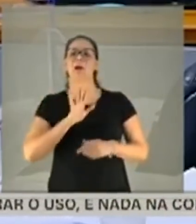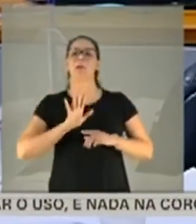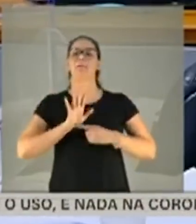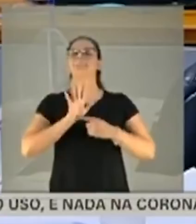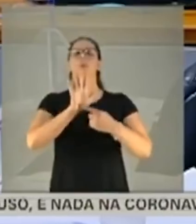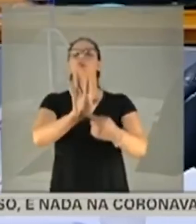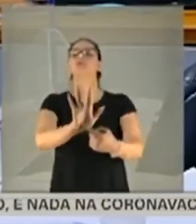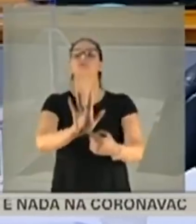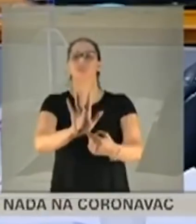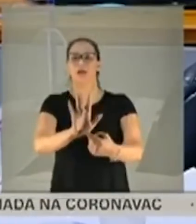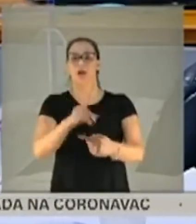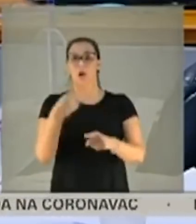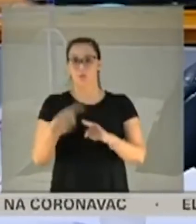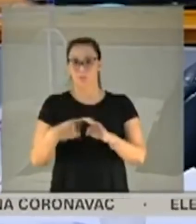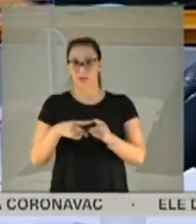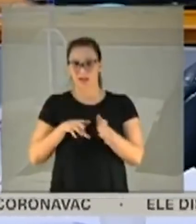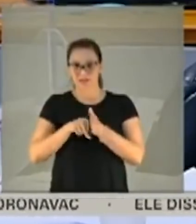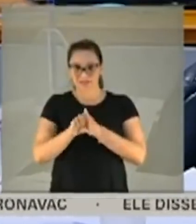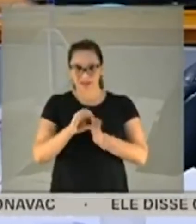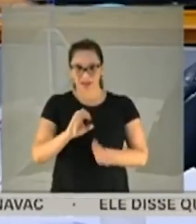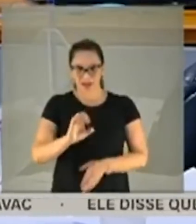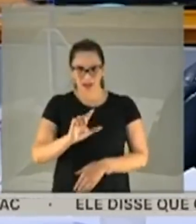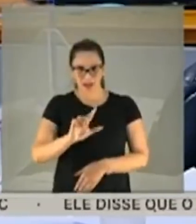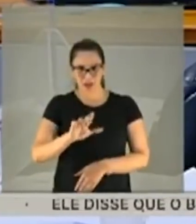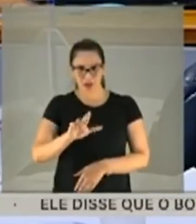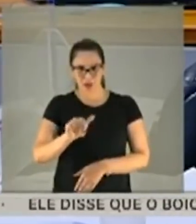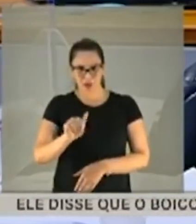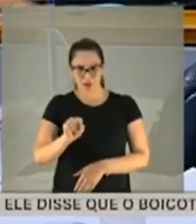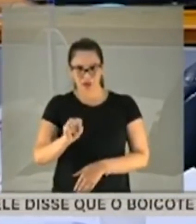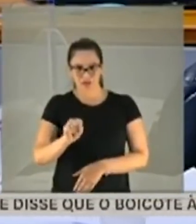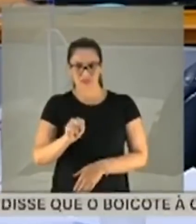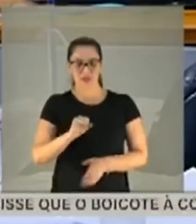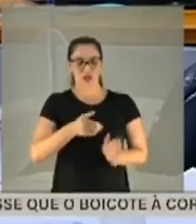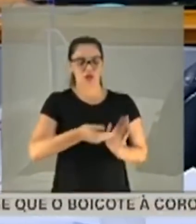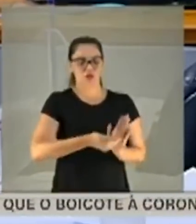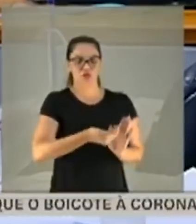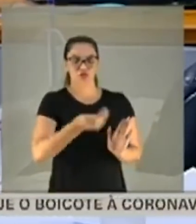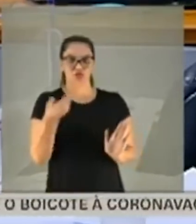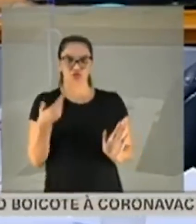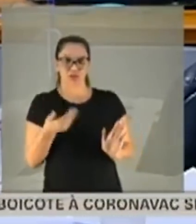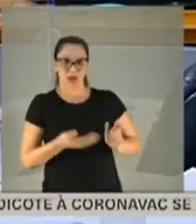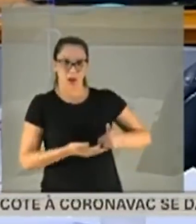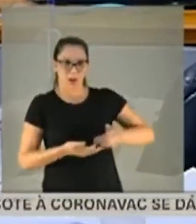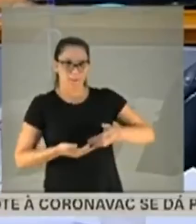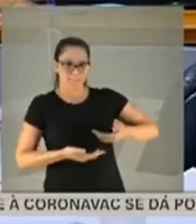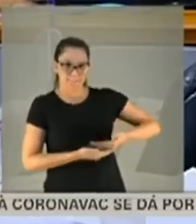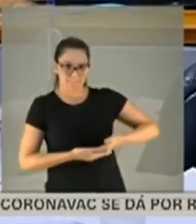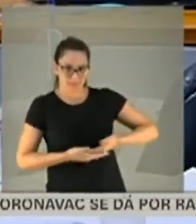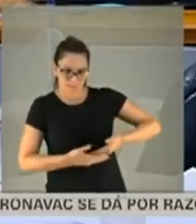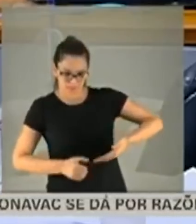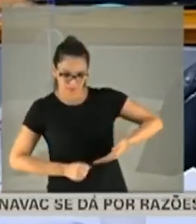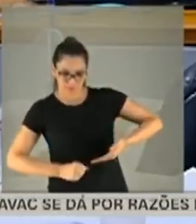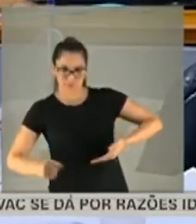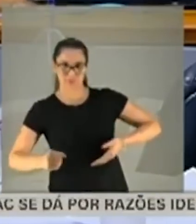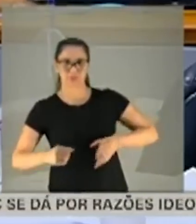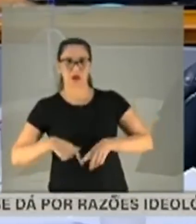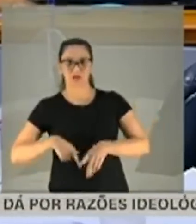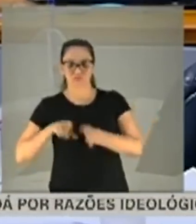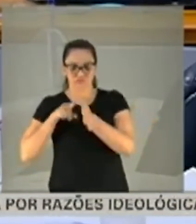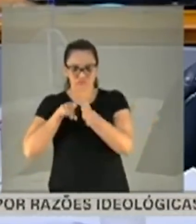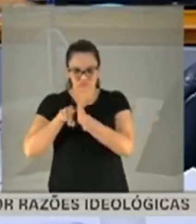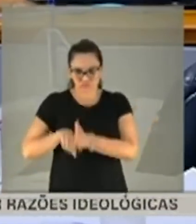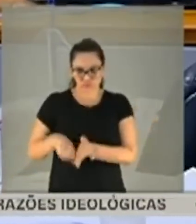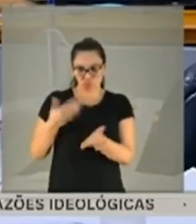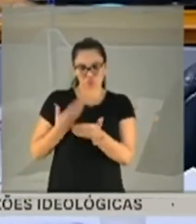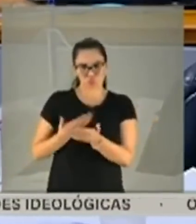porque essa essas células aí são extraídas de fetos abortados Oi eu queria saber se